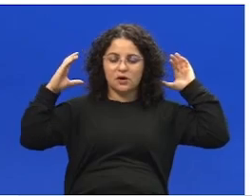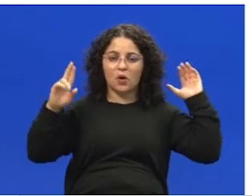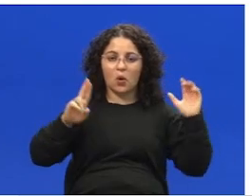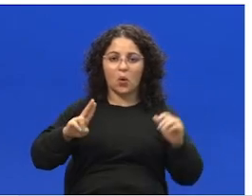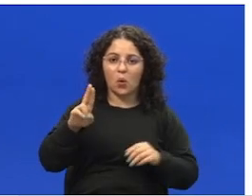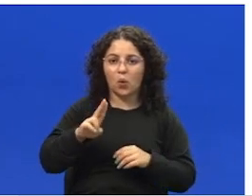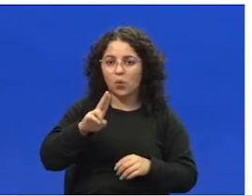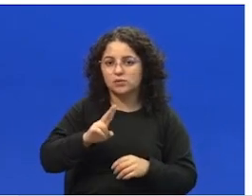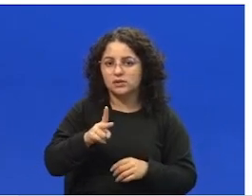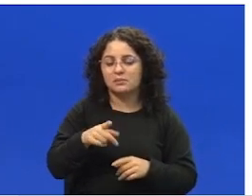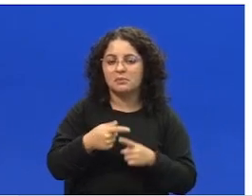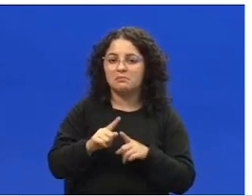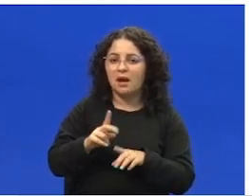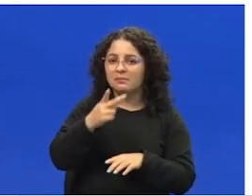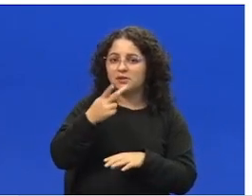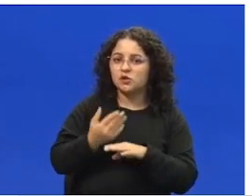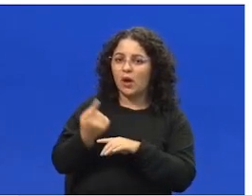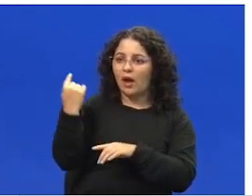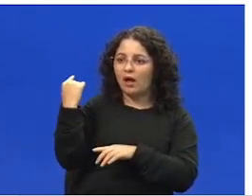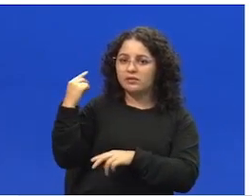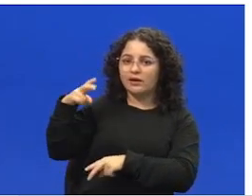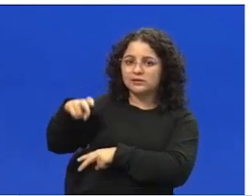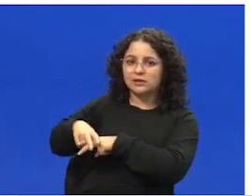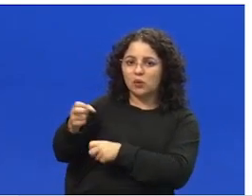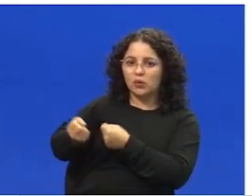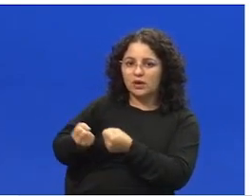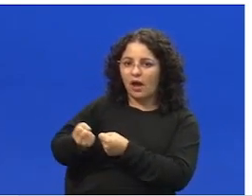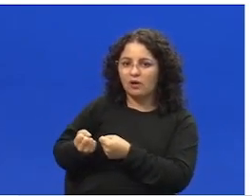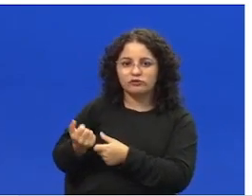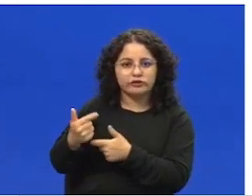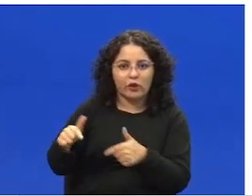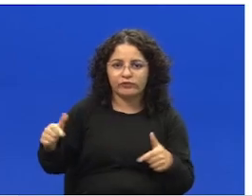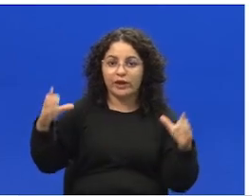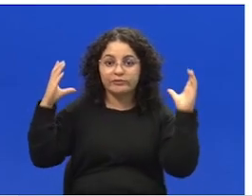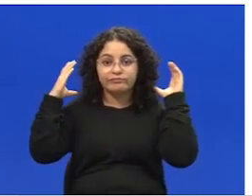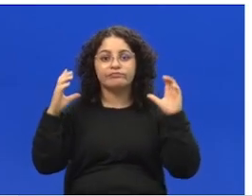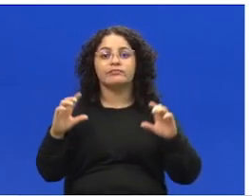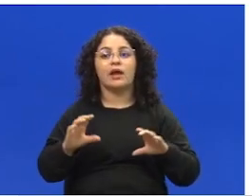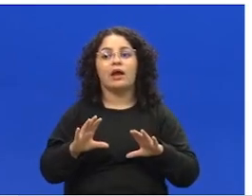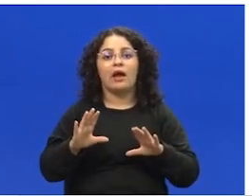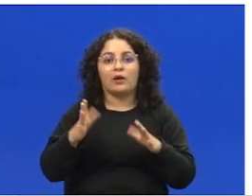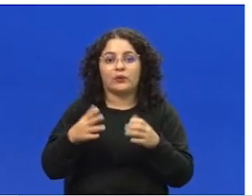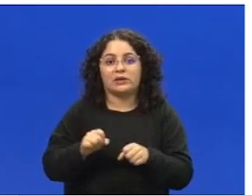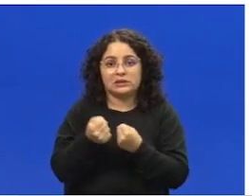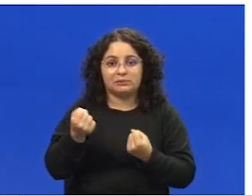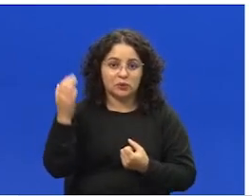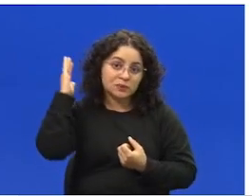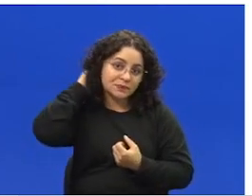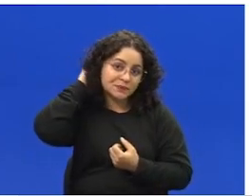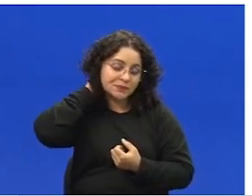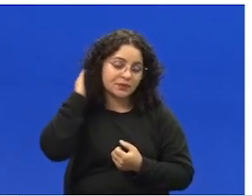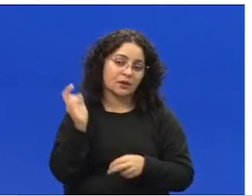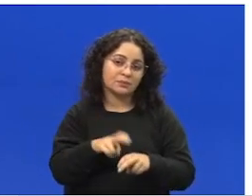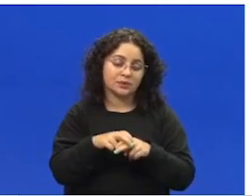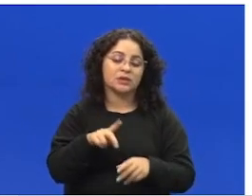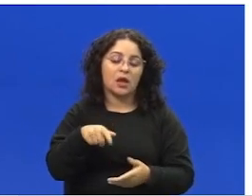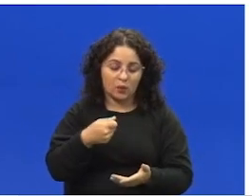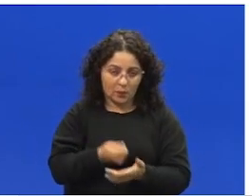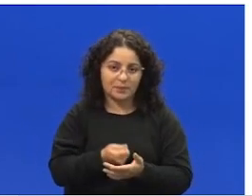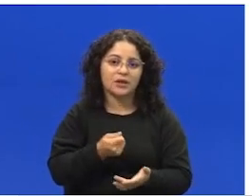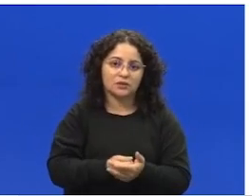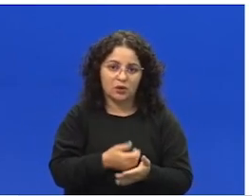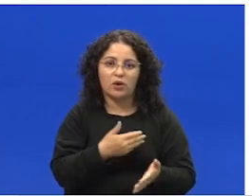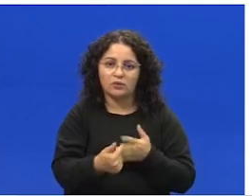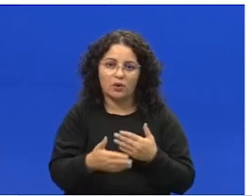sentava no banco de trás acabava sofrendo porque não tinha também. Então, hoje em dia, isso já é obrigatório em qualquer carro que